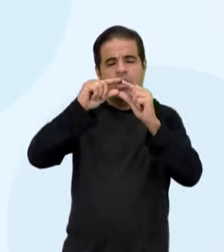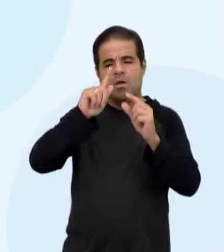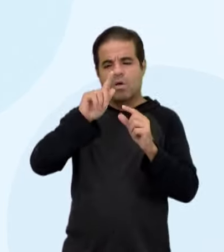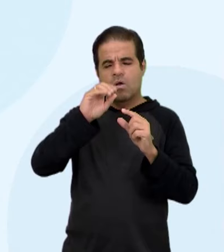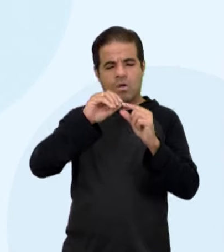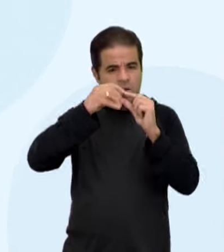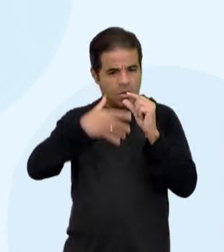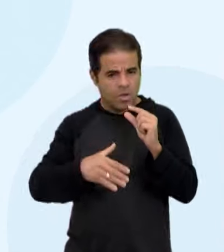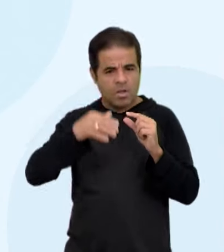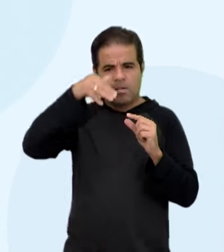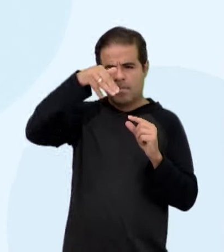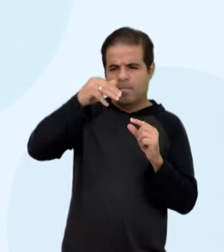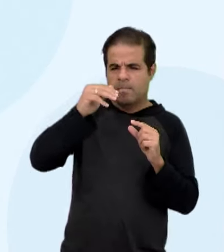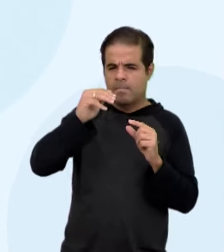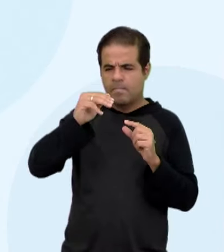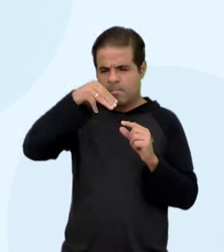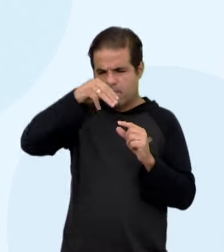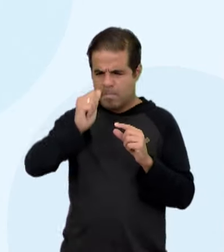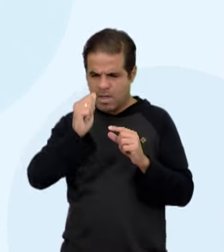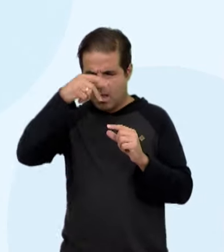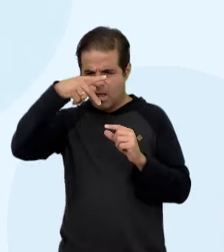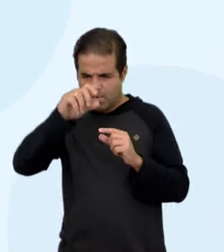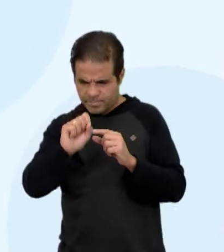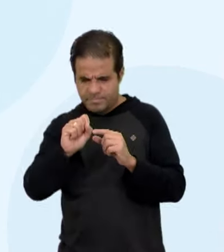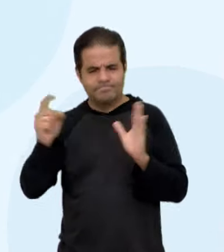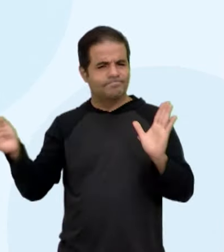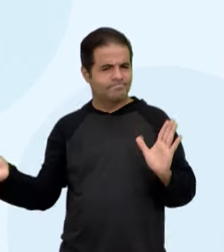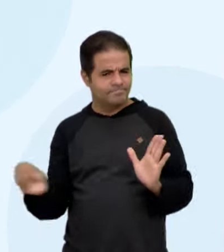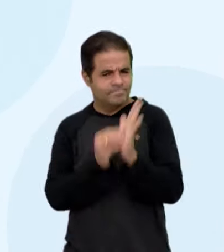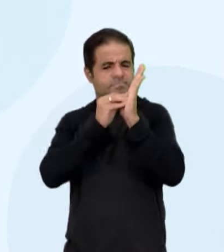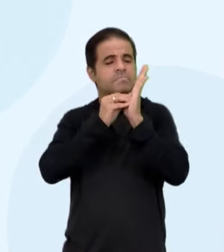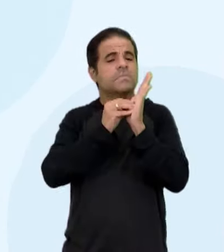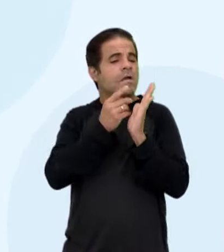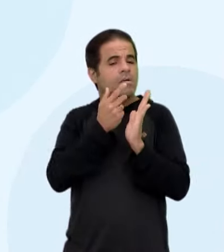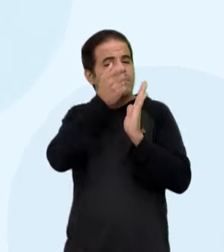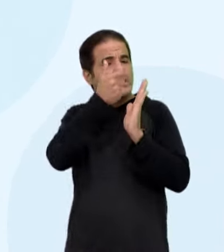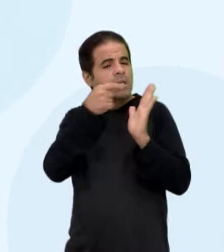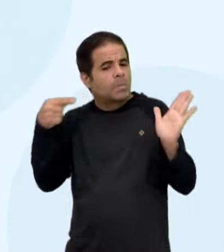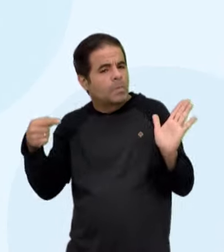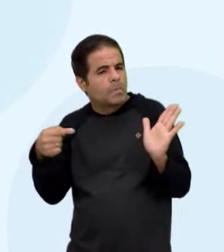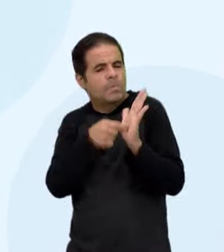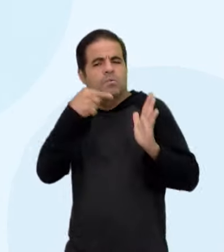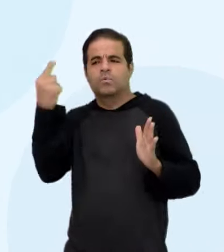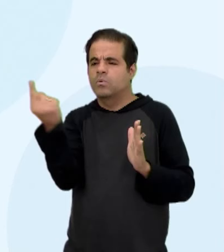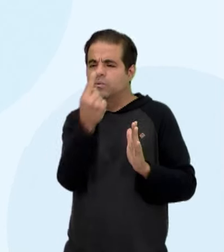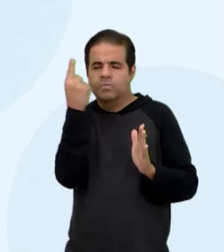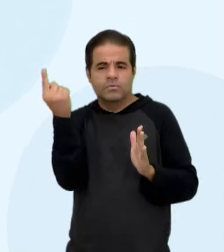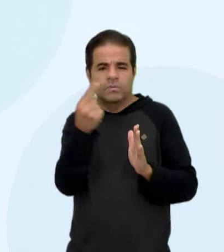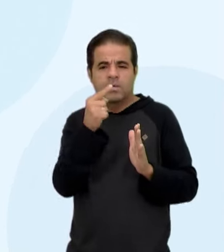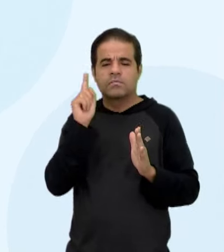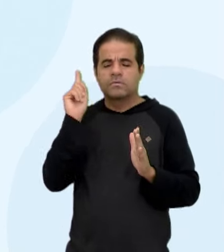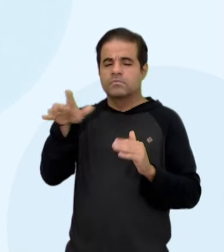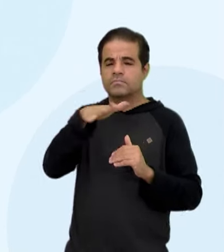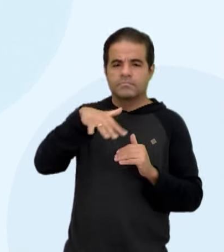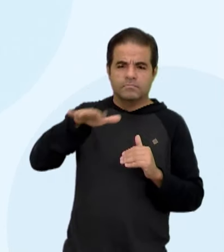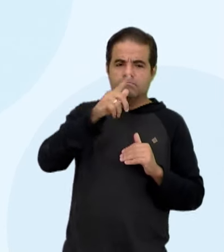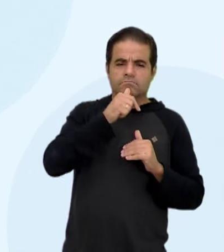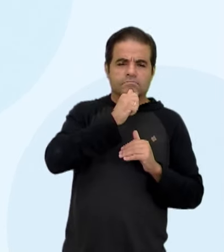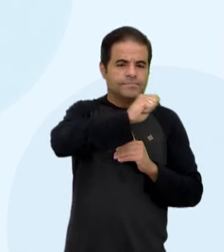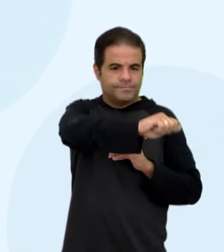dar uma olhadinha melhor aí no ponto Nemo. Então a gente está falando de um pontinho isolado lá no meio do